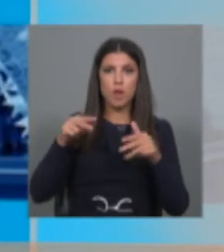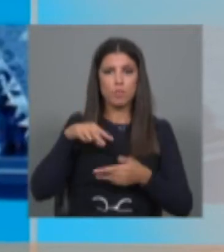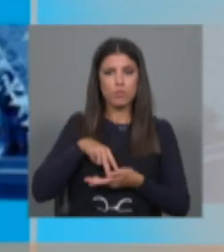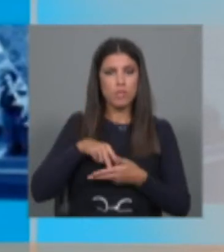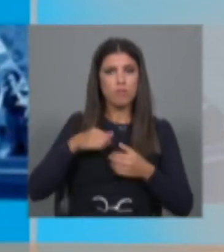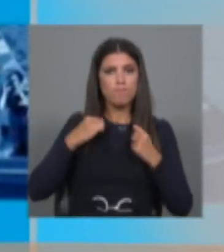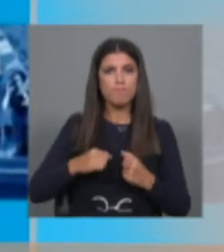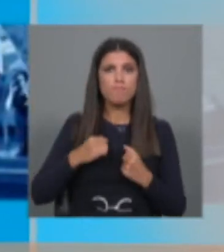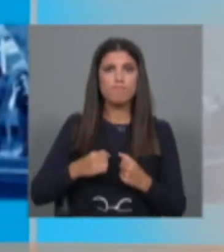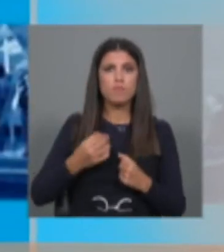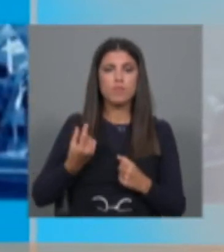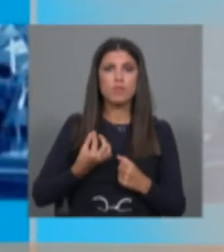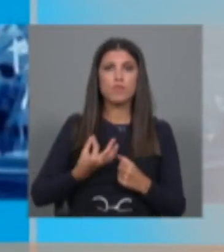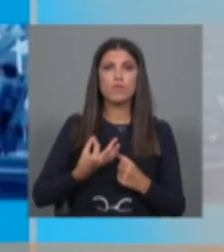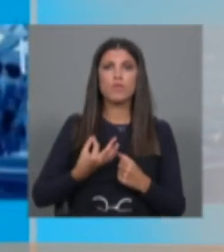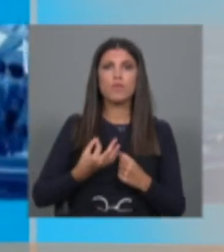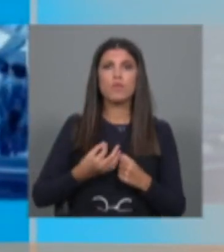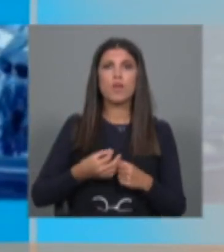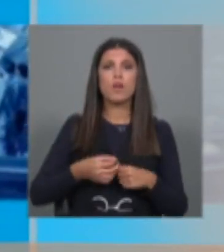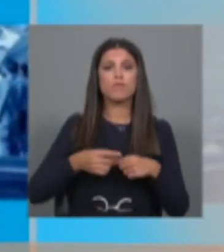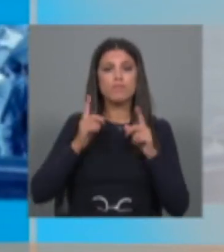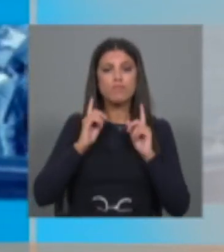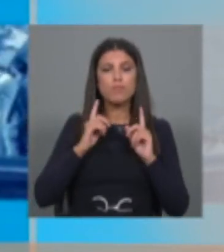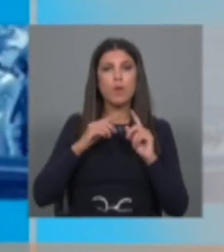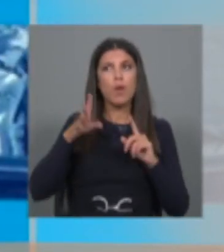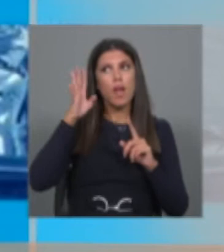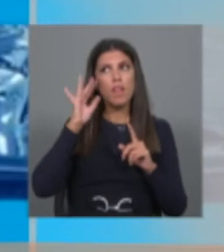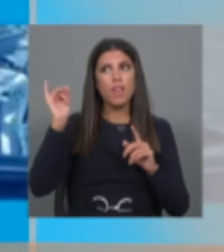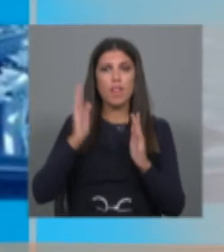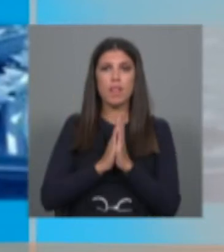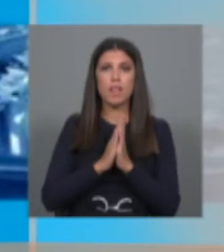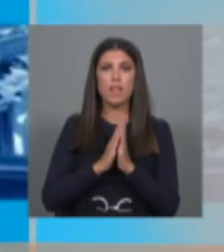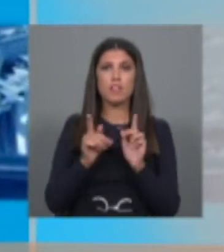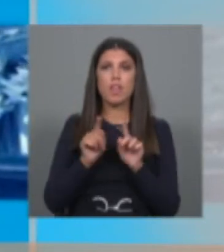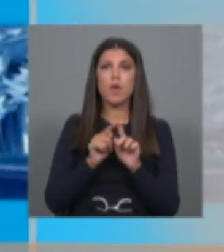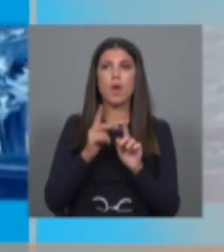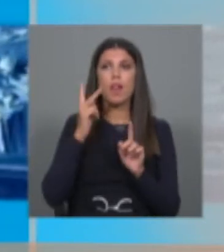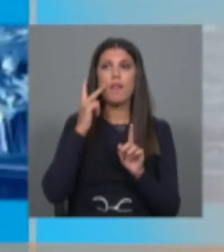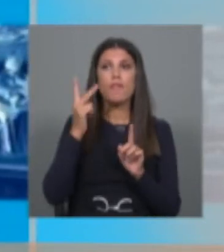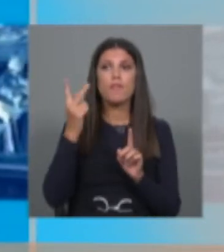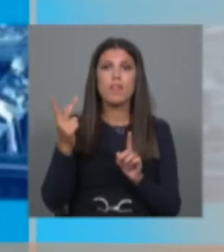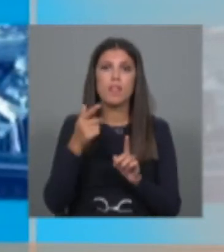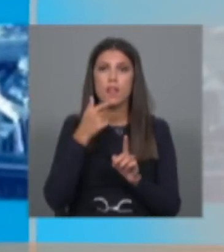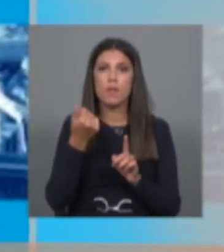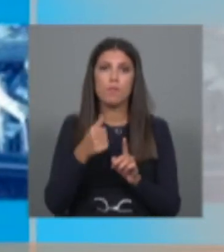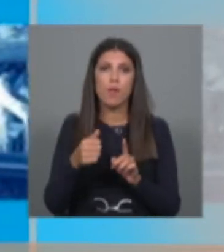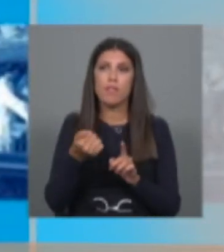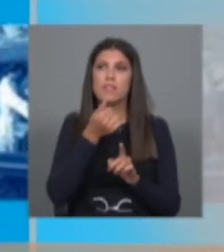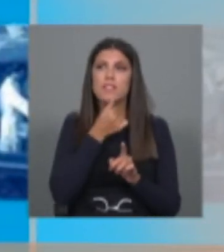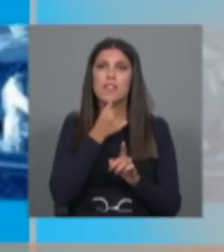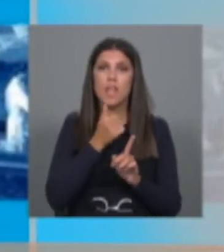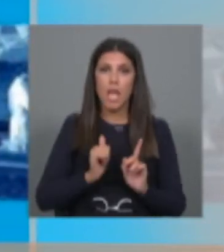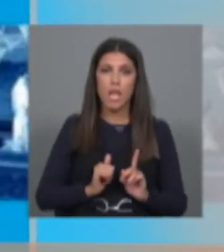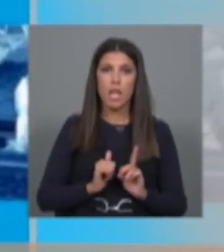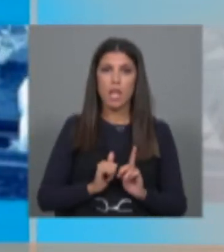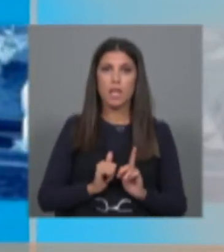posição. O princípio da Igreja foi sempre que a vida não se referenda, mas quando se tornou claro que